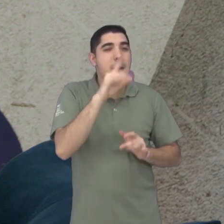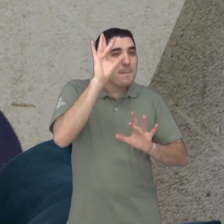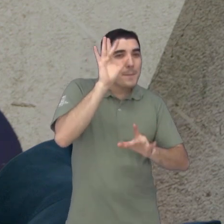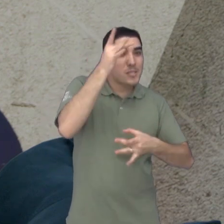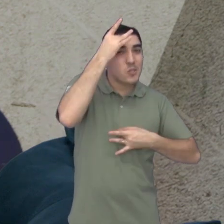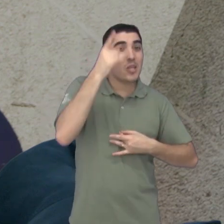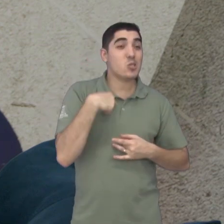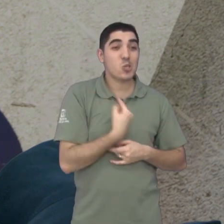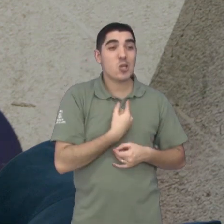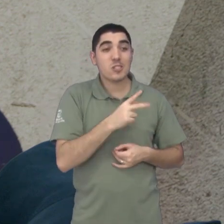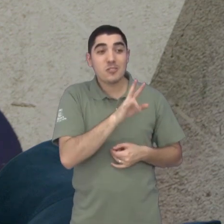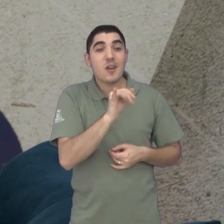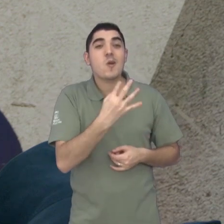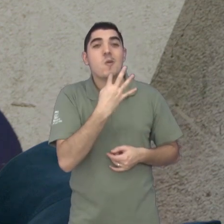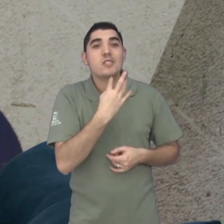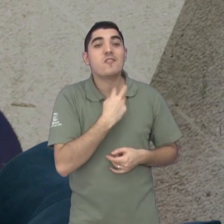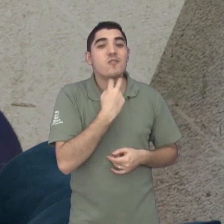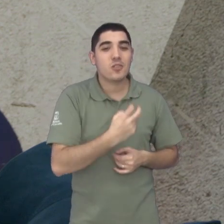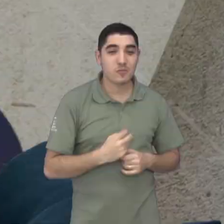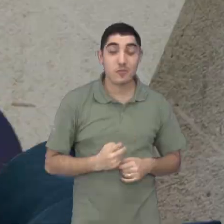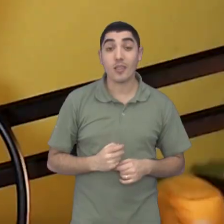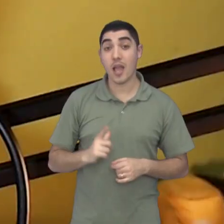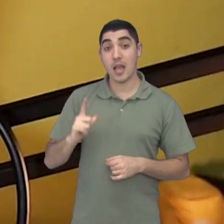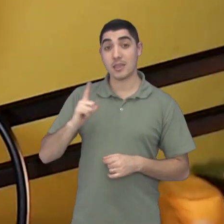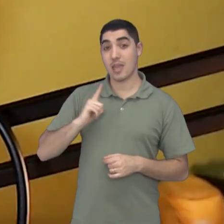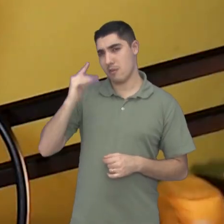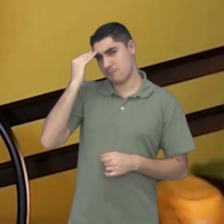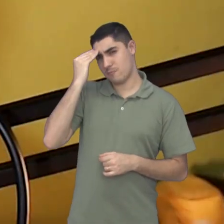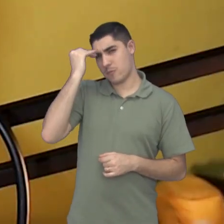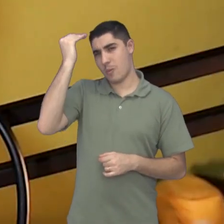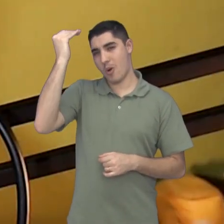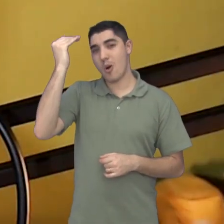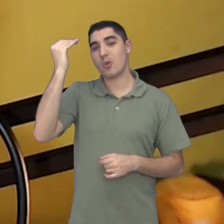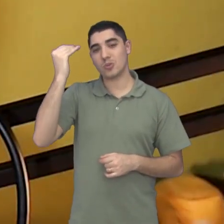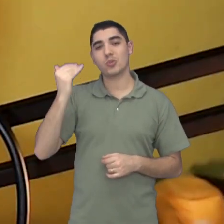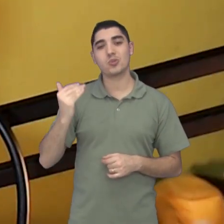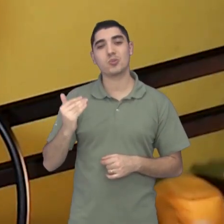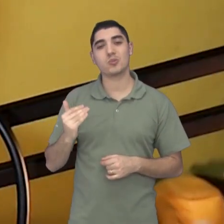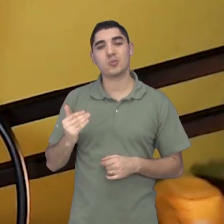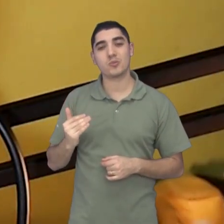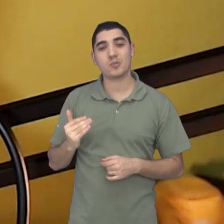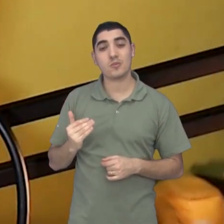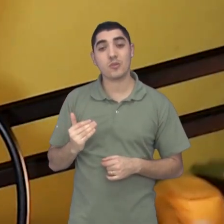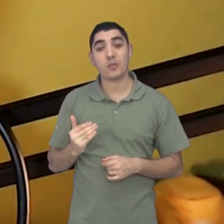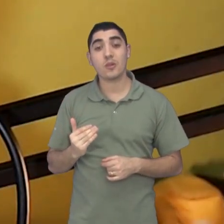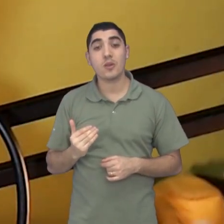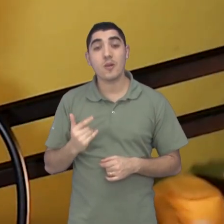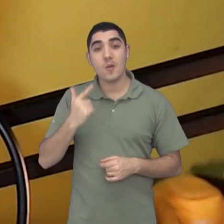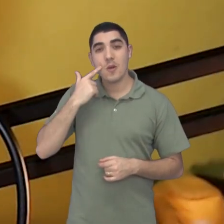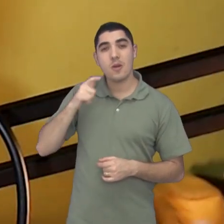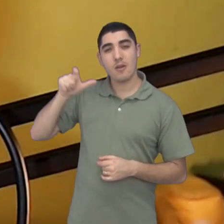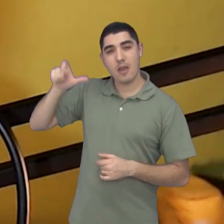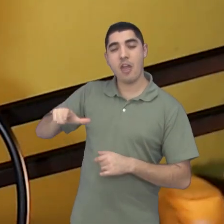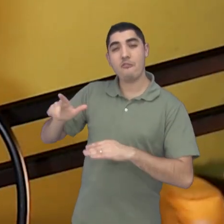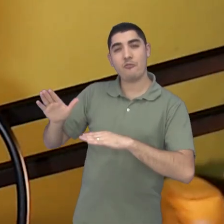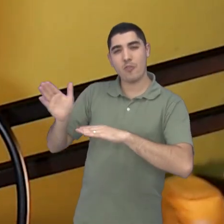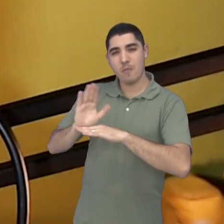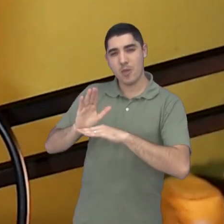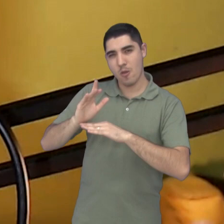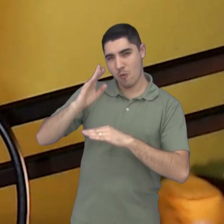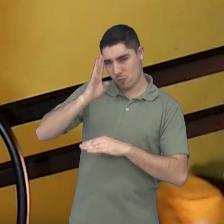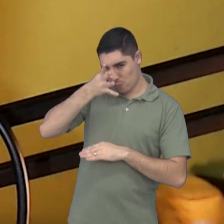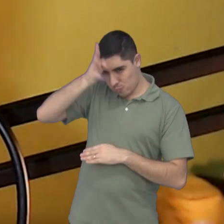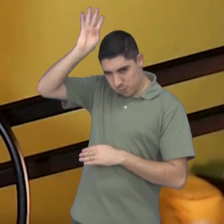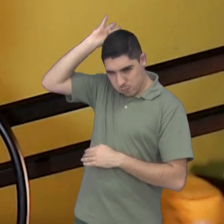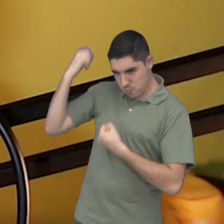e que a gente vai conhecer a voz? Tem o mais famoso que eu fiz até agora, que é o Tails, do filme